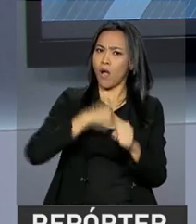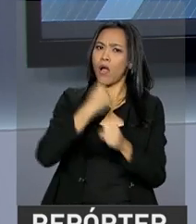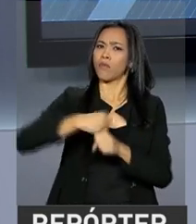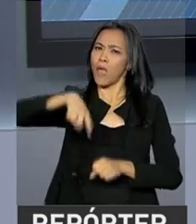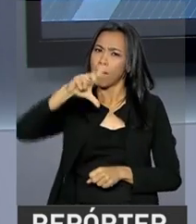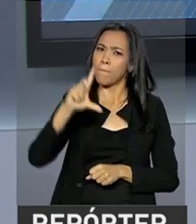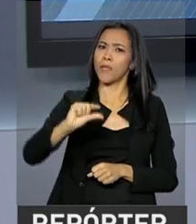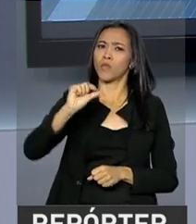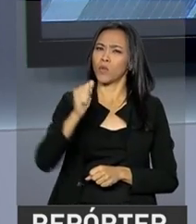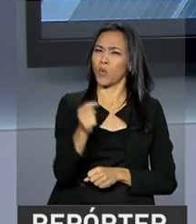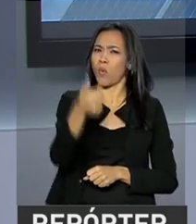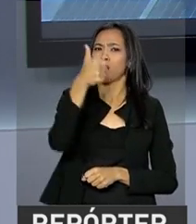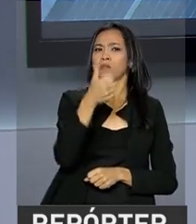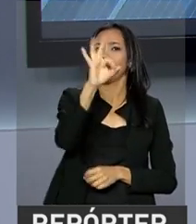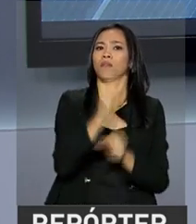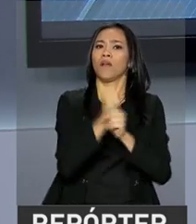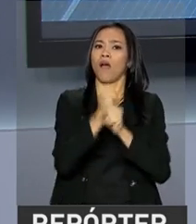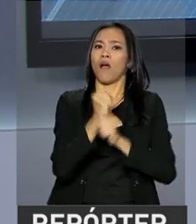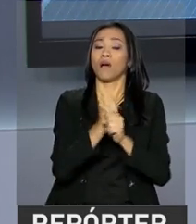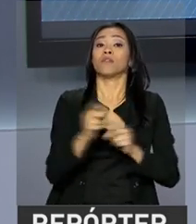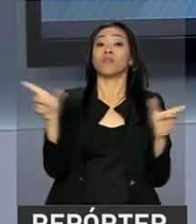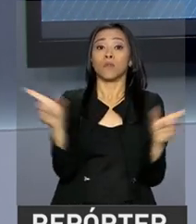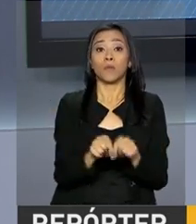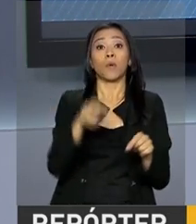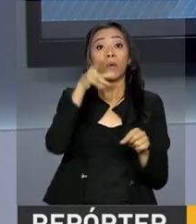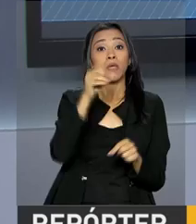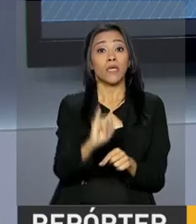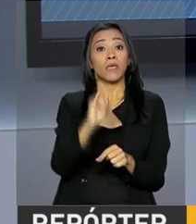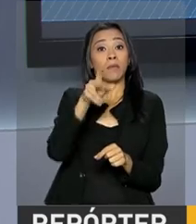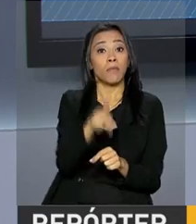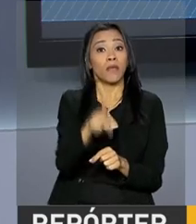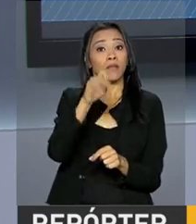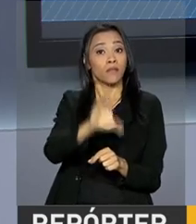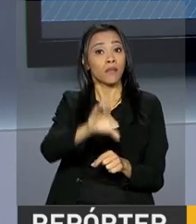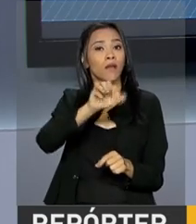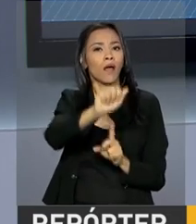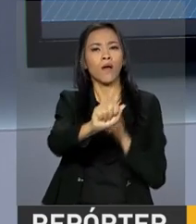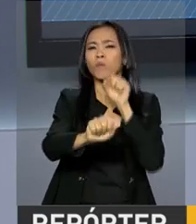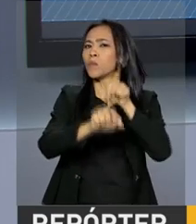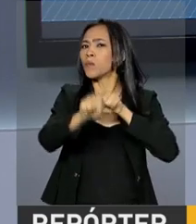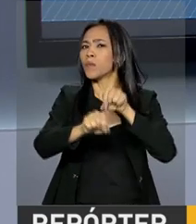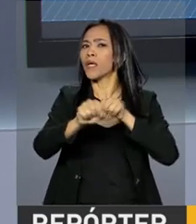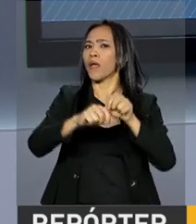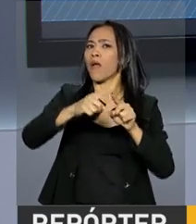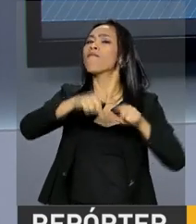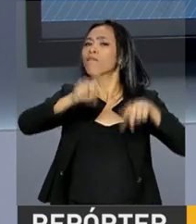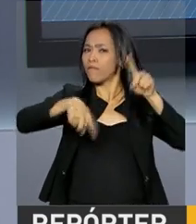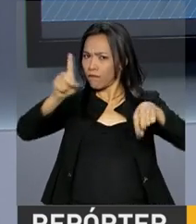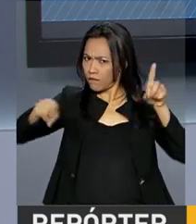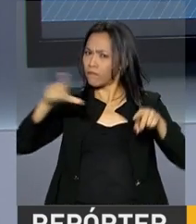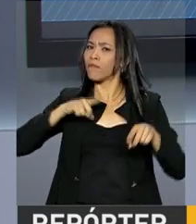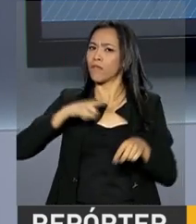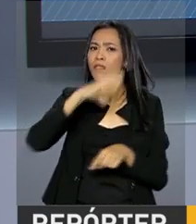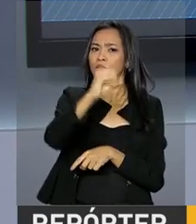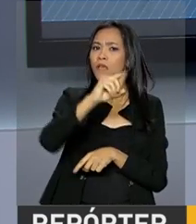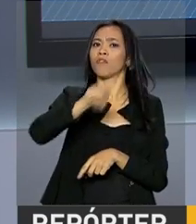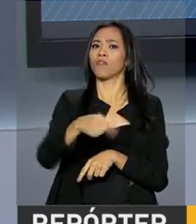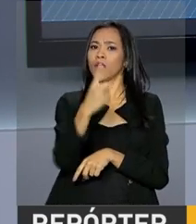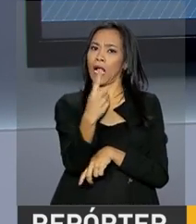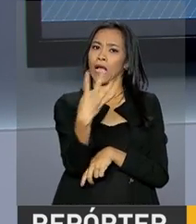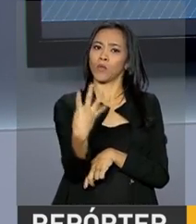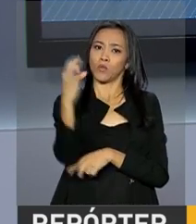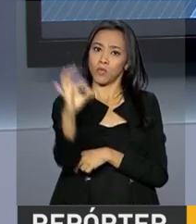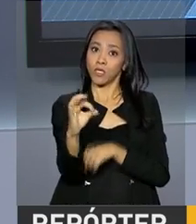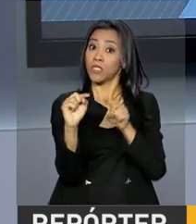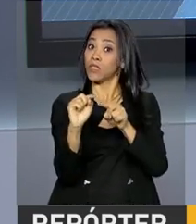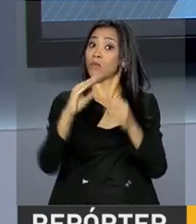anos em abril o índice Nacional de preços ao consumidor Amp o IPCA apresentou uma variação de 0,14 por